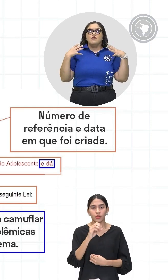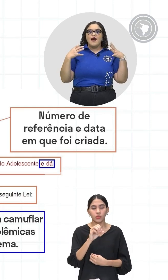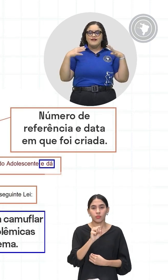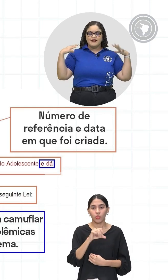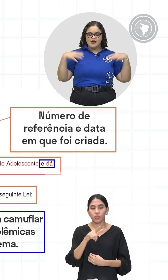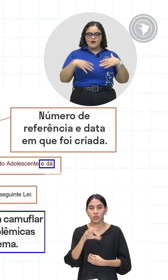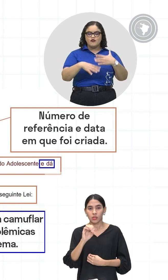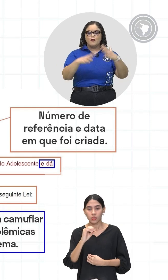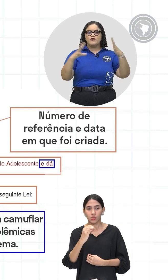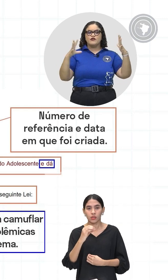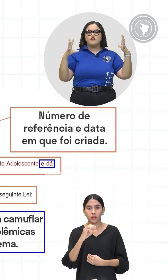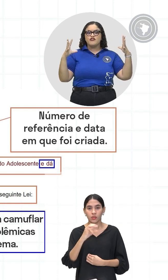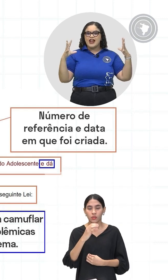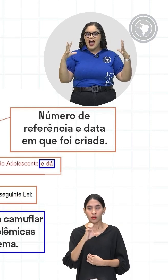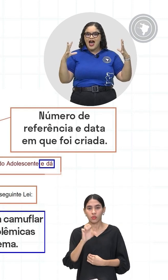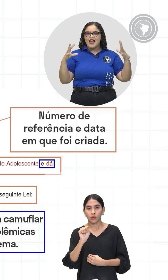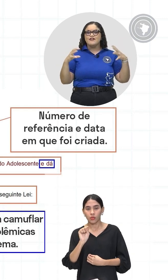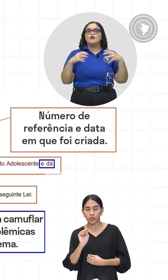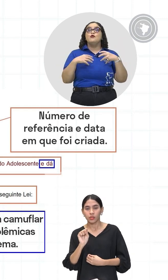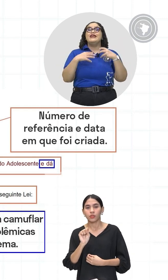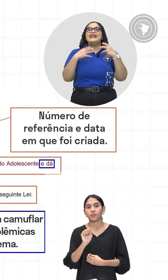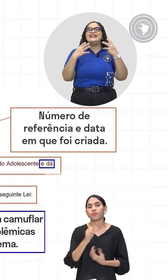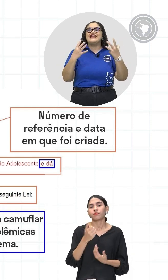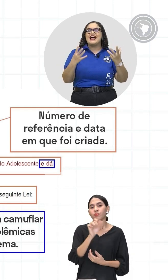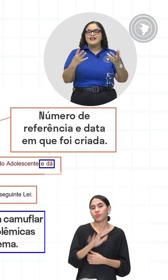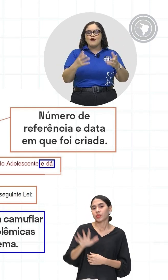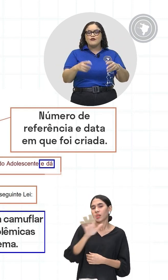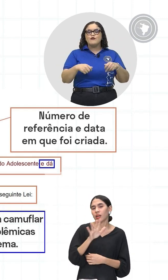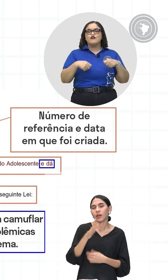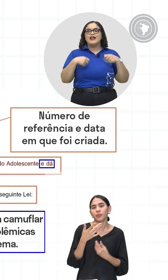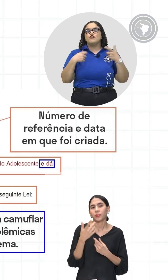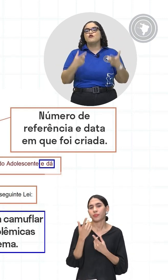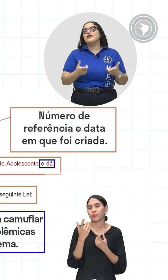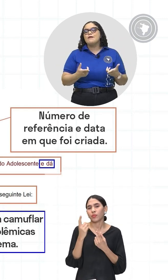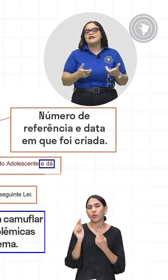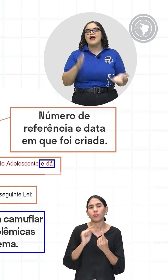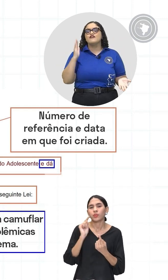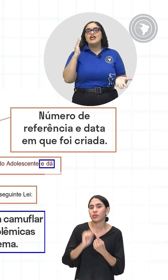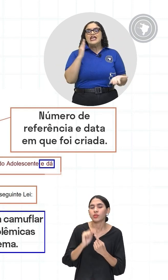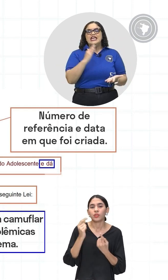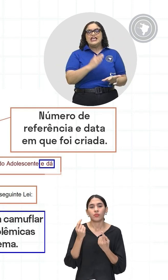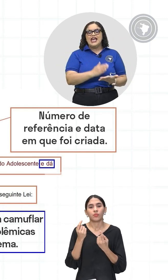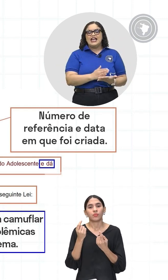seja, quais são as disposições gerais, sobre o que trata, quais são os direitos